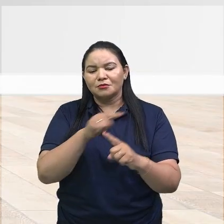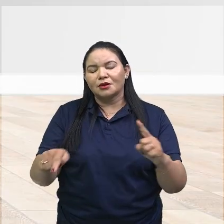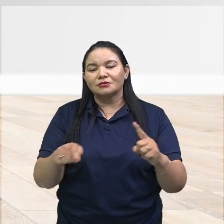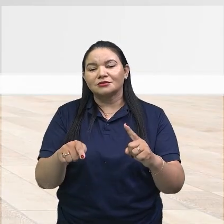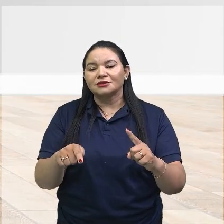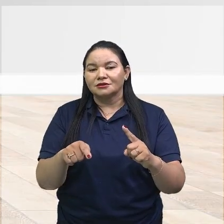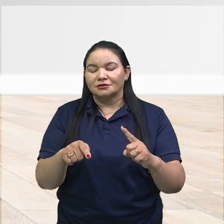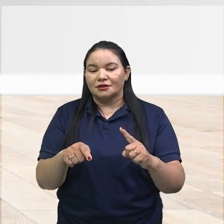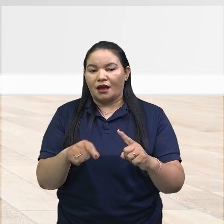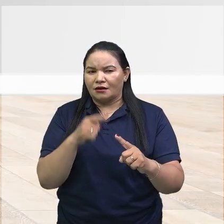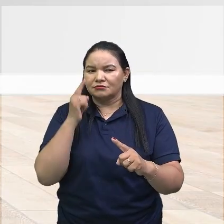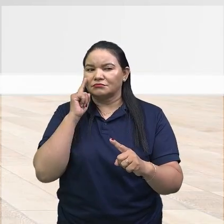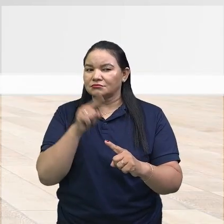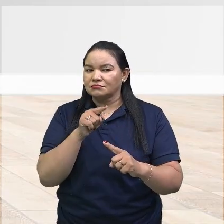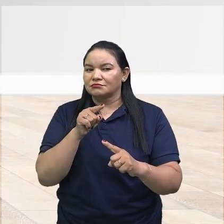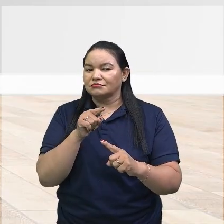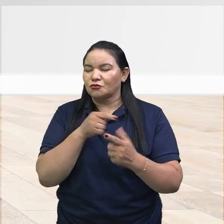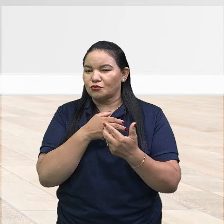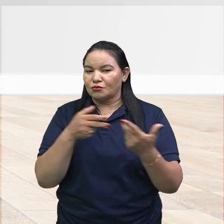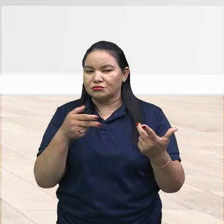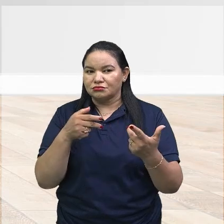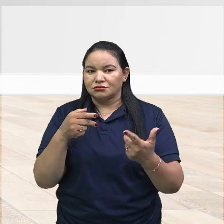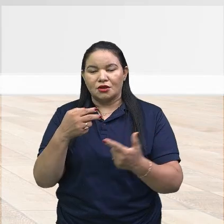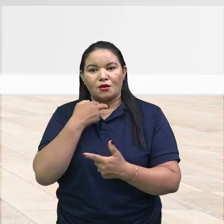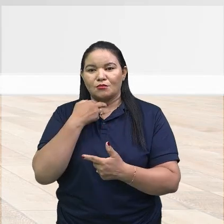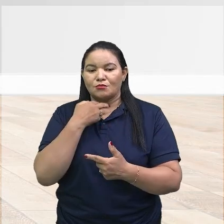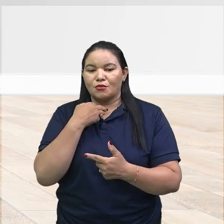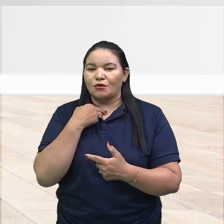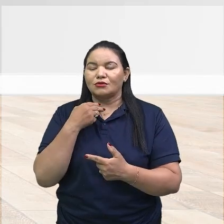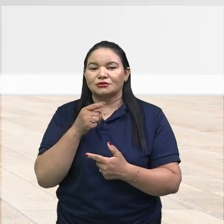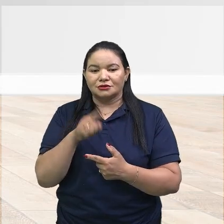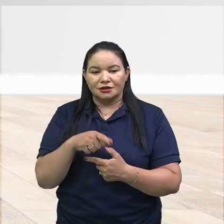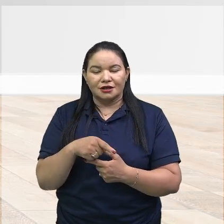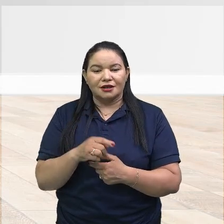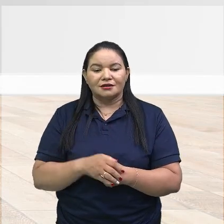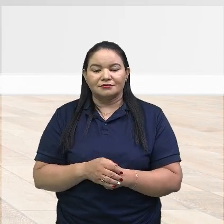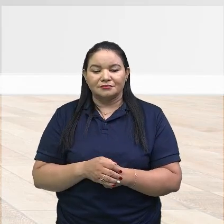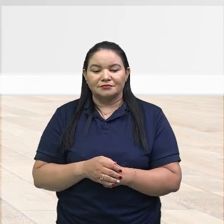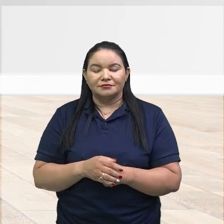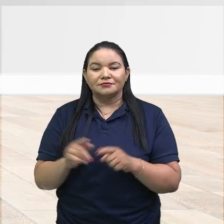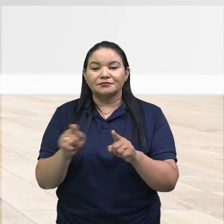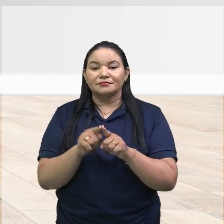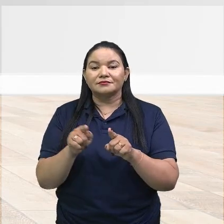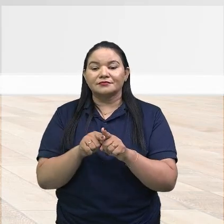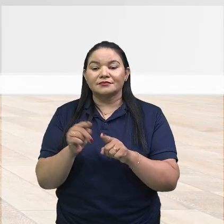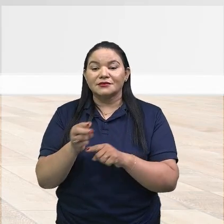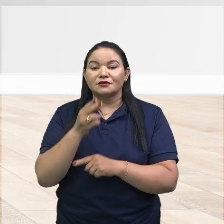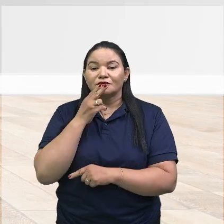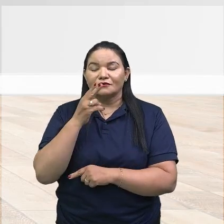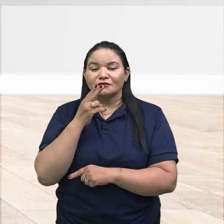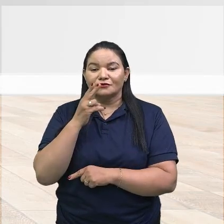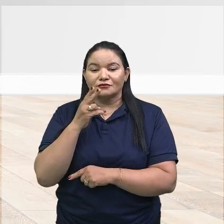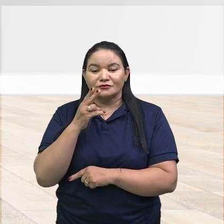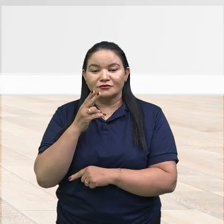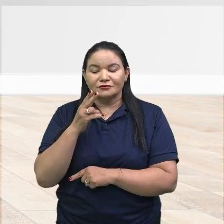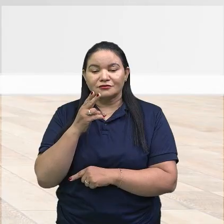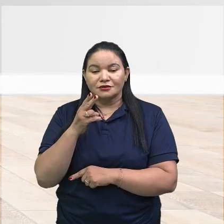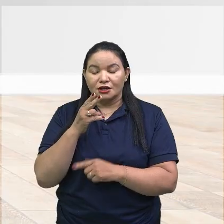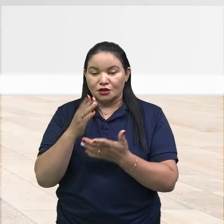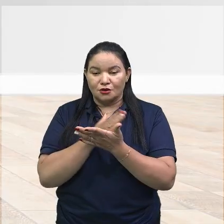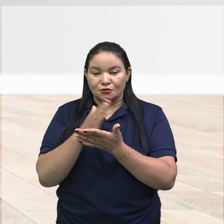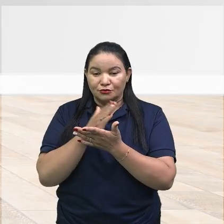tracinho aí, a gente, opa, alguma coisa que não pode, né? Não é uma imagem muito comum, é o cigarro, né? Em algumas